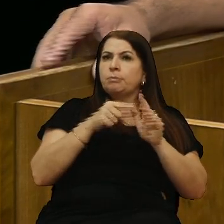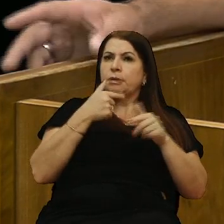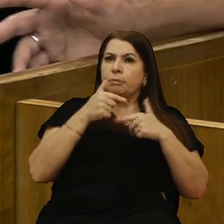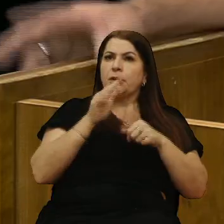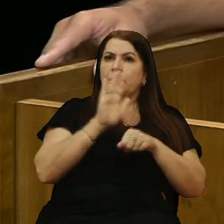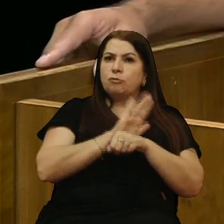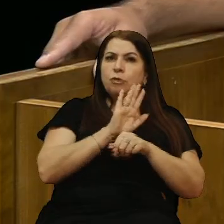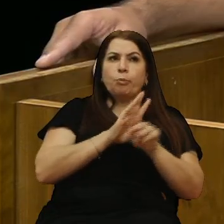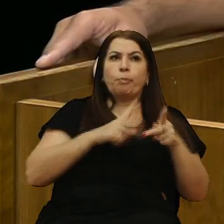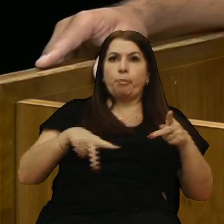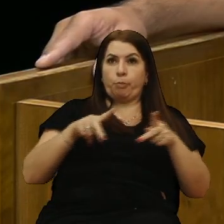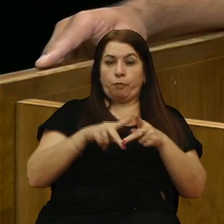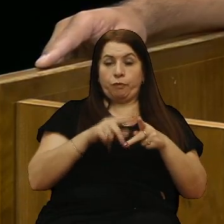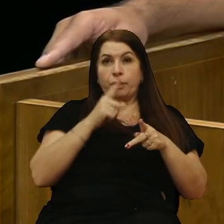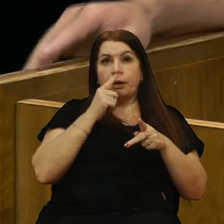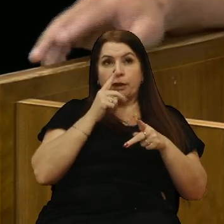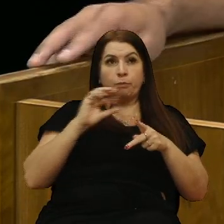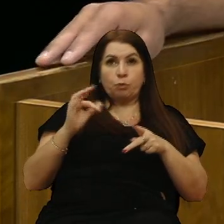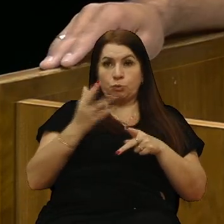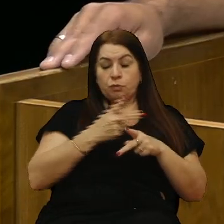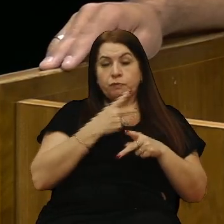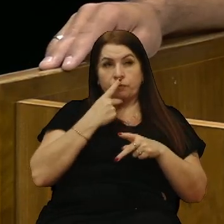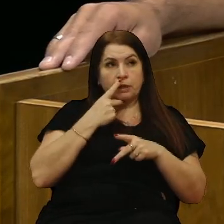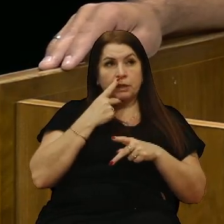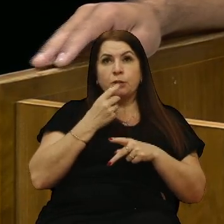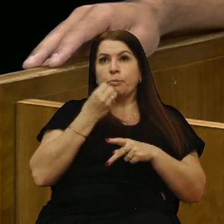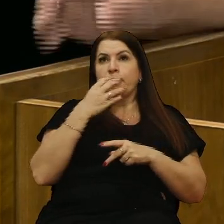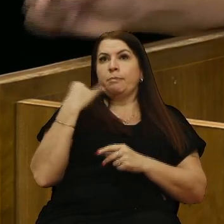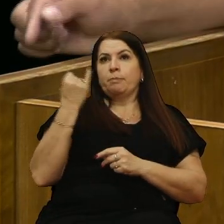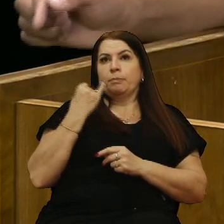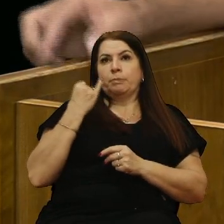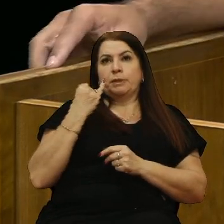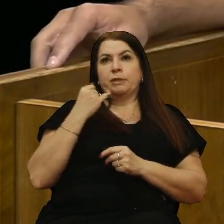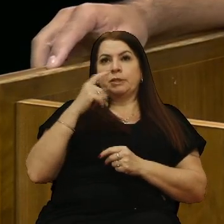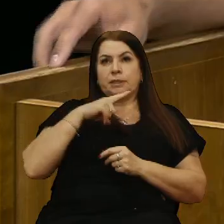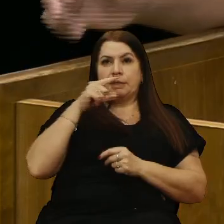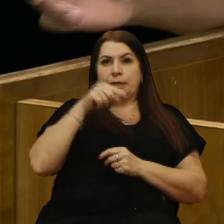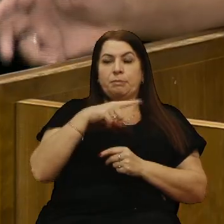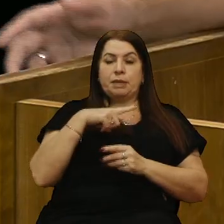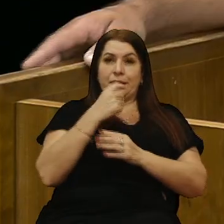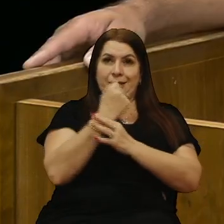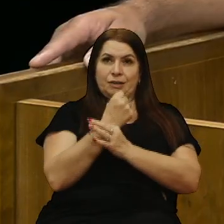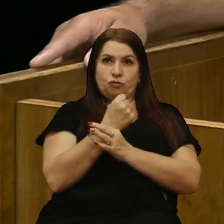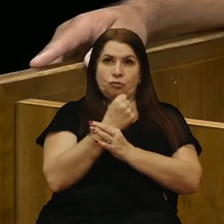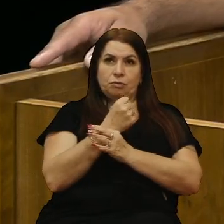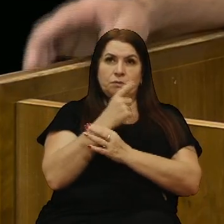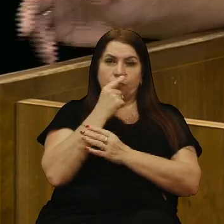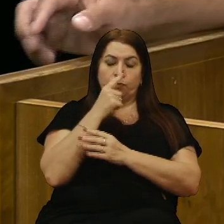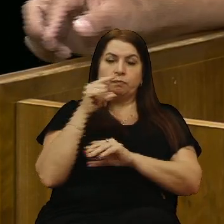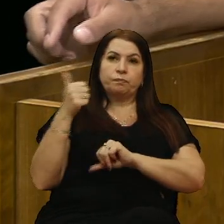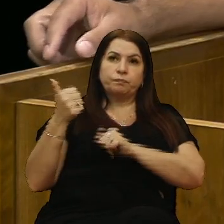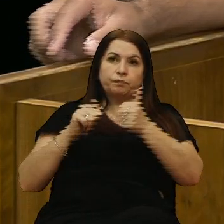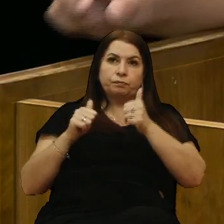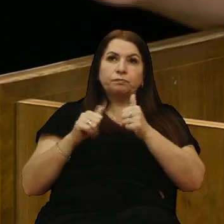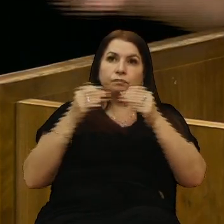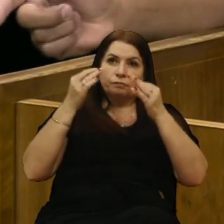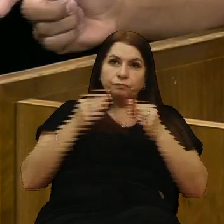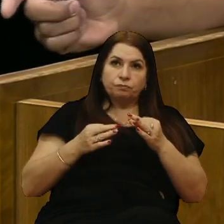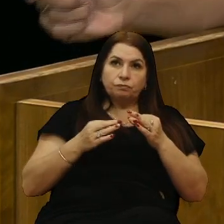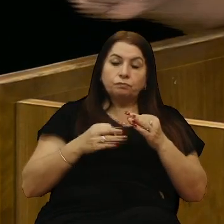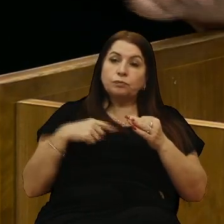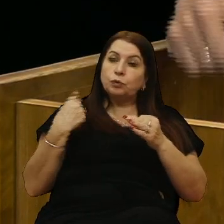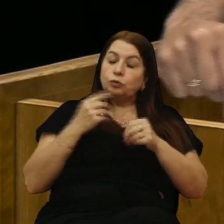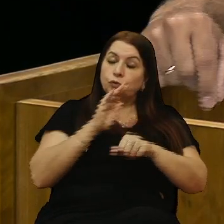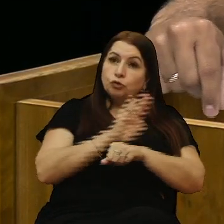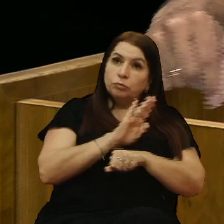pelo povo. E a água, como todos já falaram, é um bem essencial. E nós temos que garantir essa água de qualidade. E com certeza nós